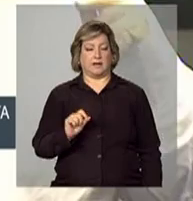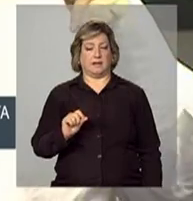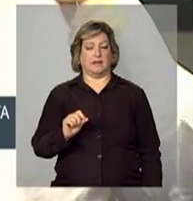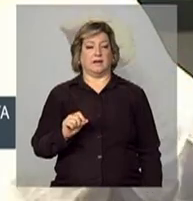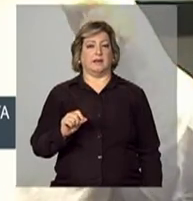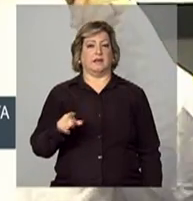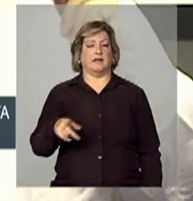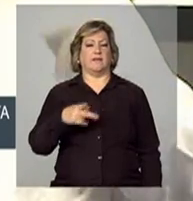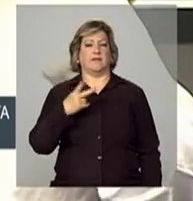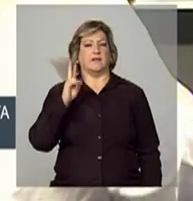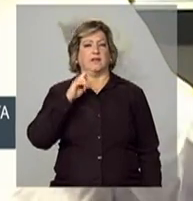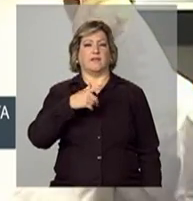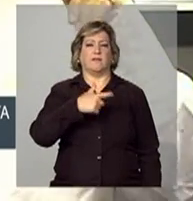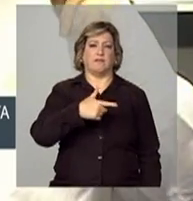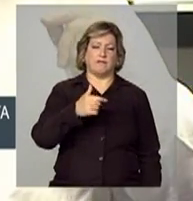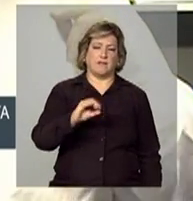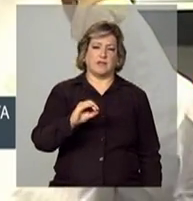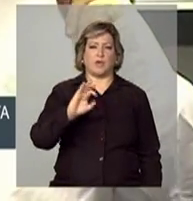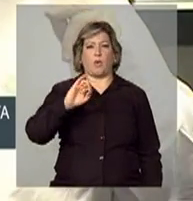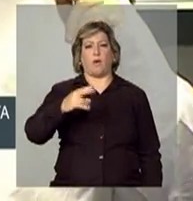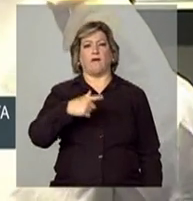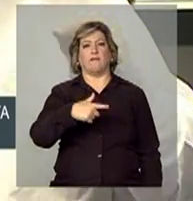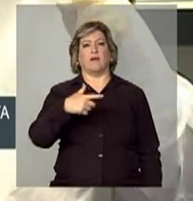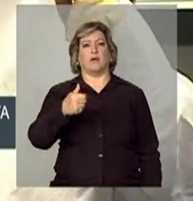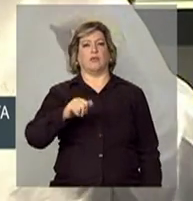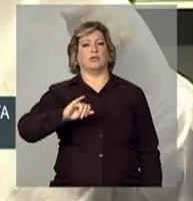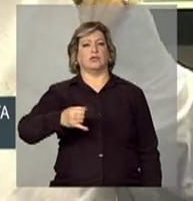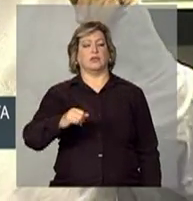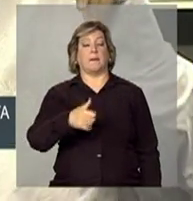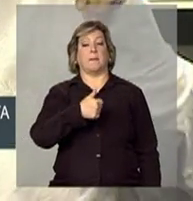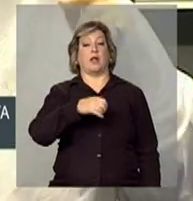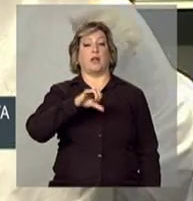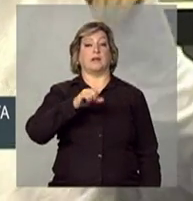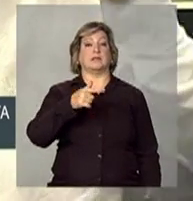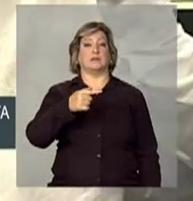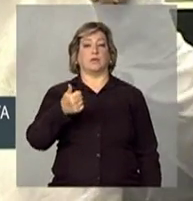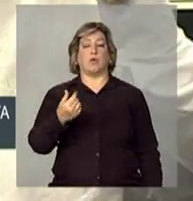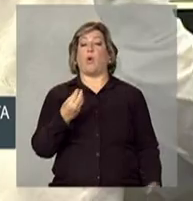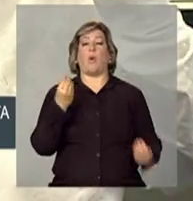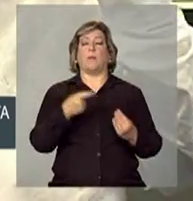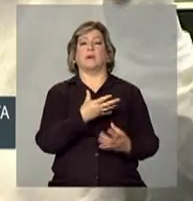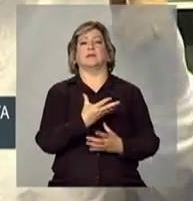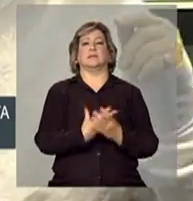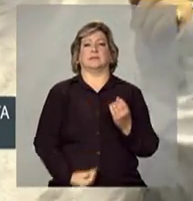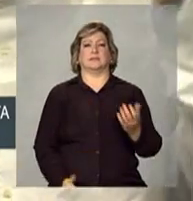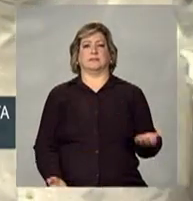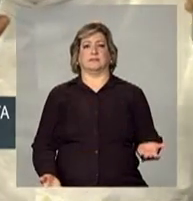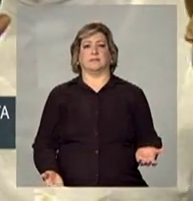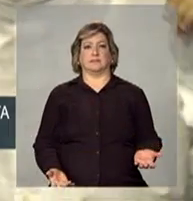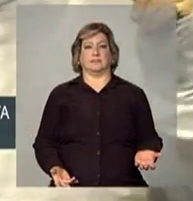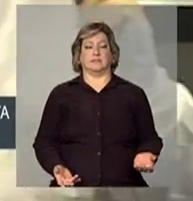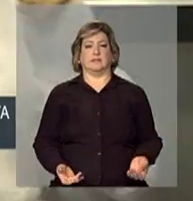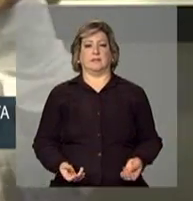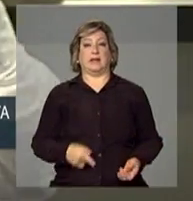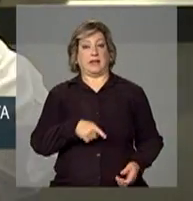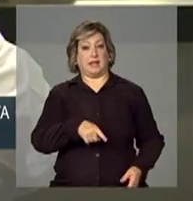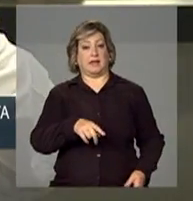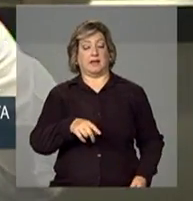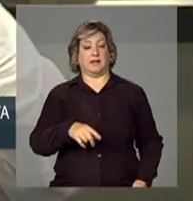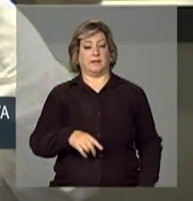engano, 20 ou 21 de janeiro de 1971. Como é que ele desaparece? Ele é... A